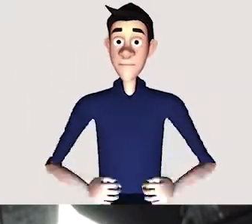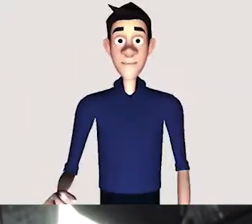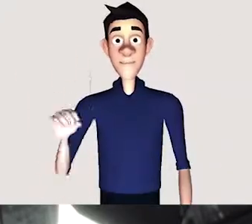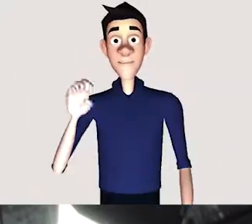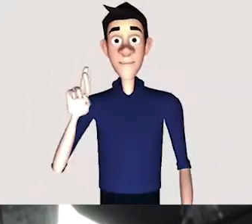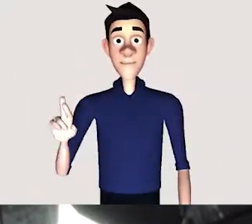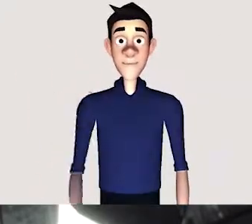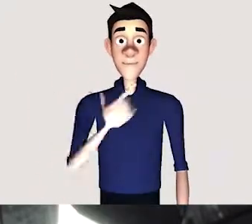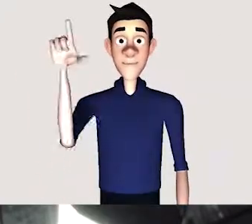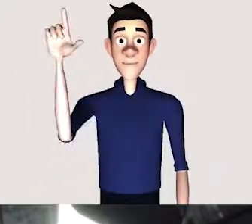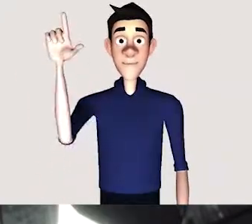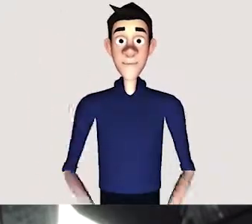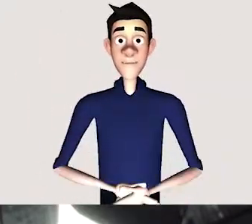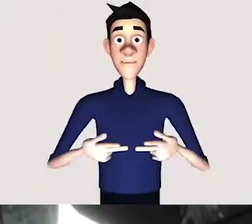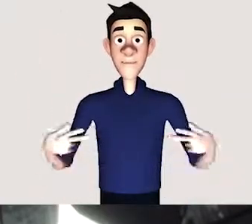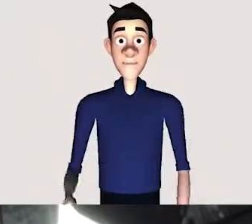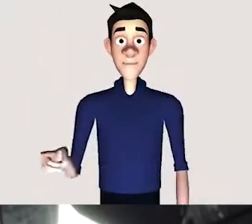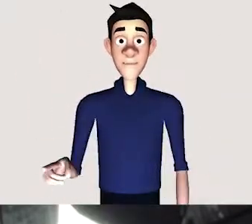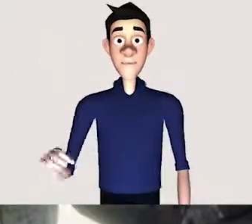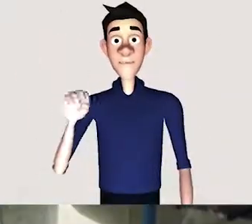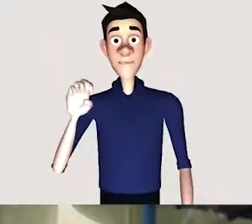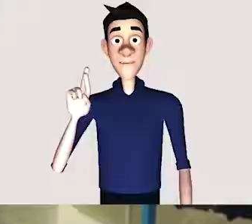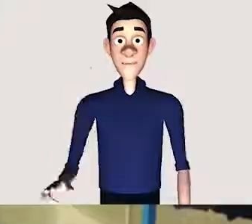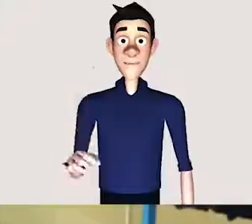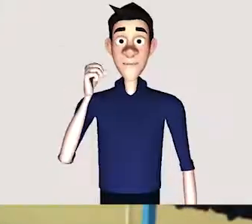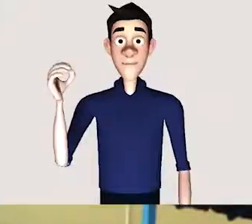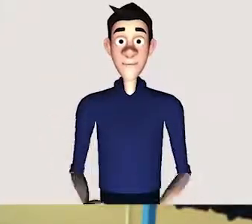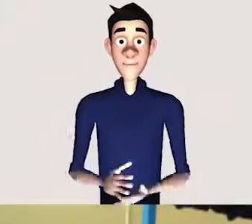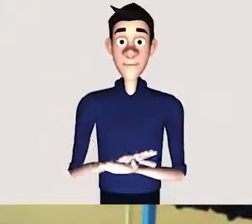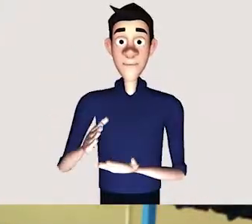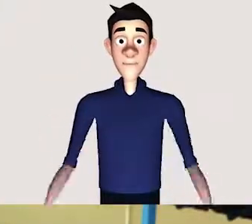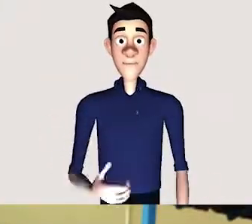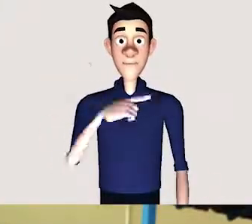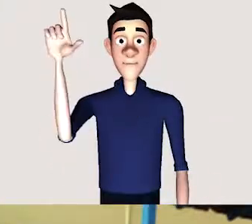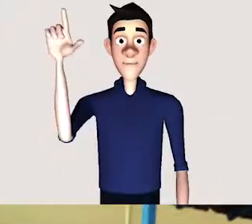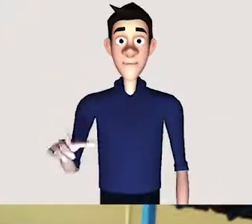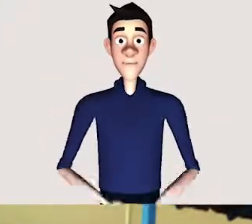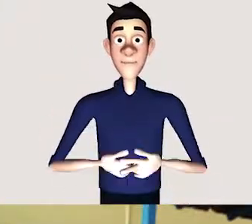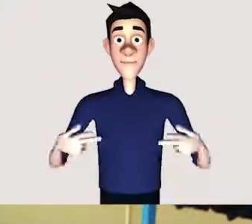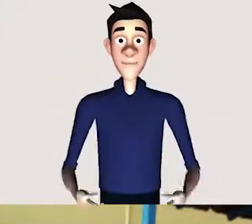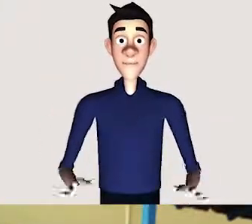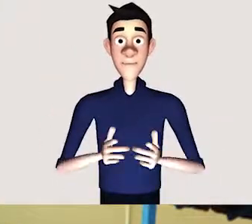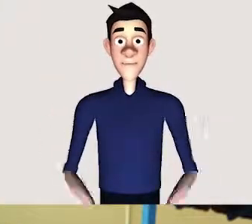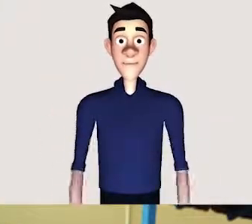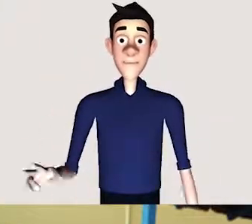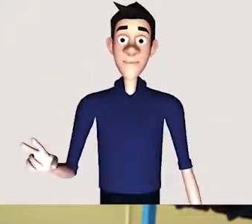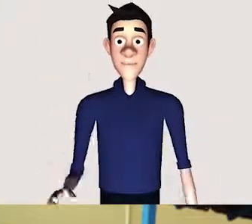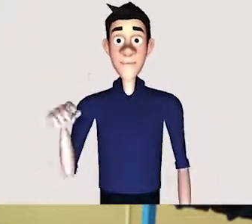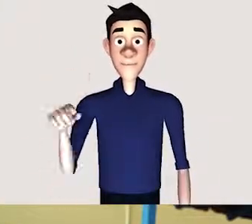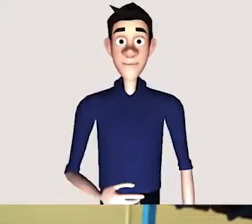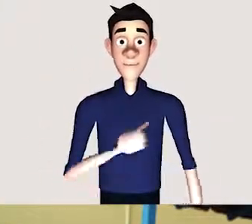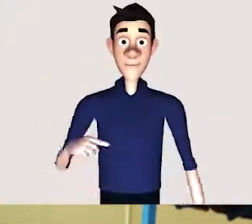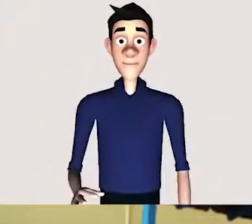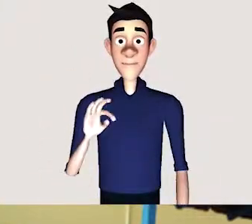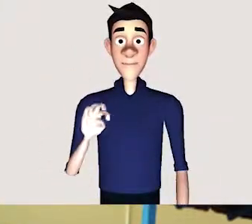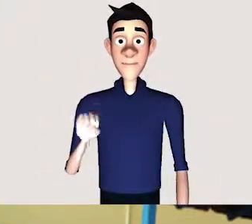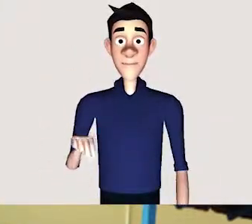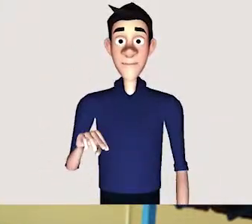outra coisa. Ele será isso e mais alguma outra coisa. Toda vez que eu tento aprisionar o museu num determinado